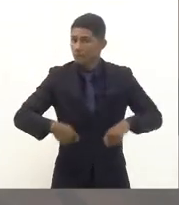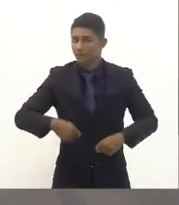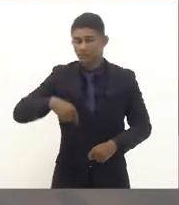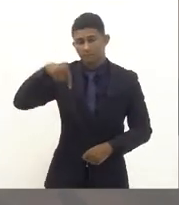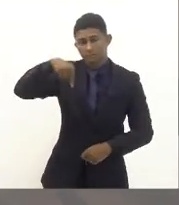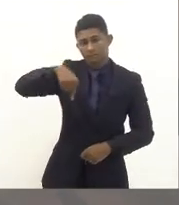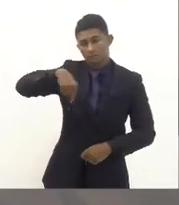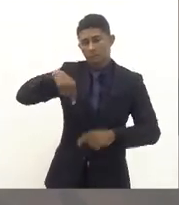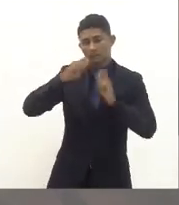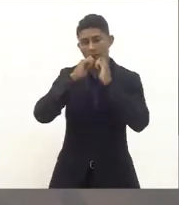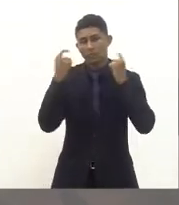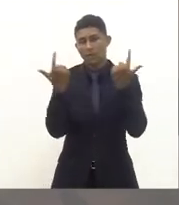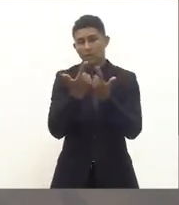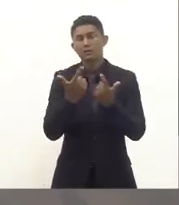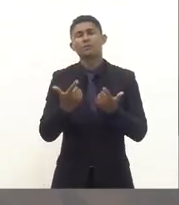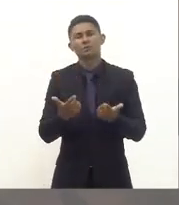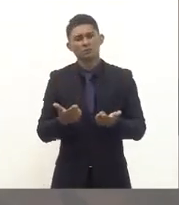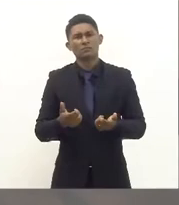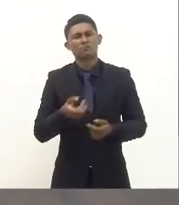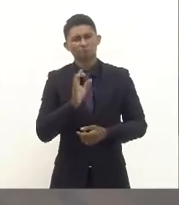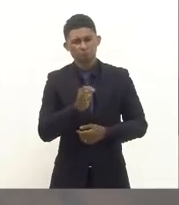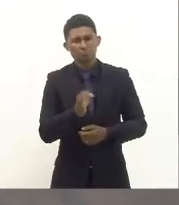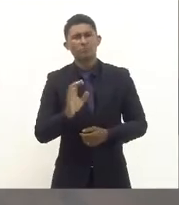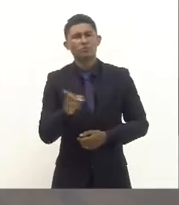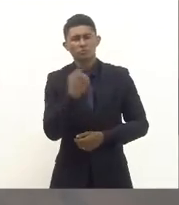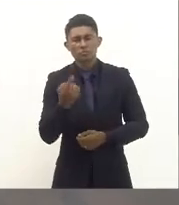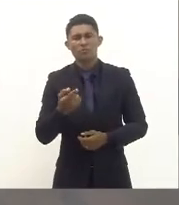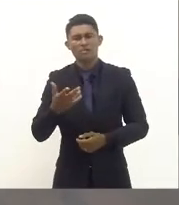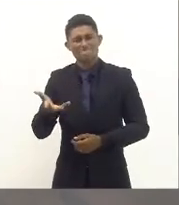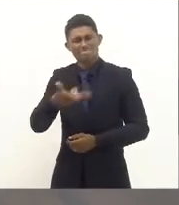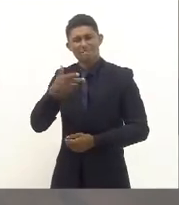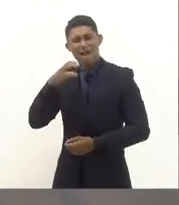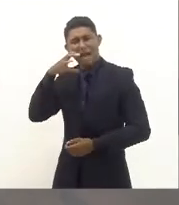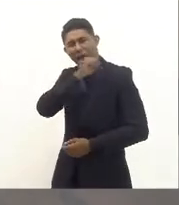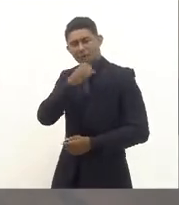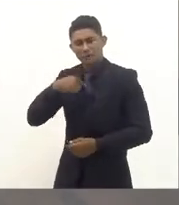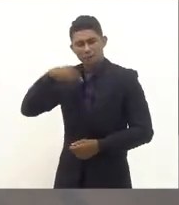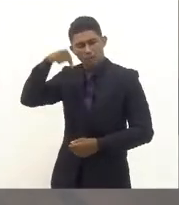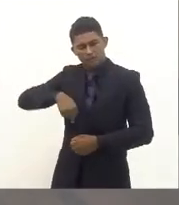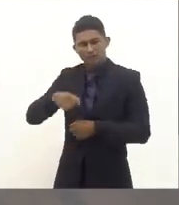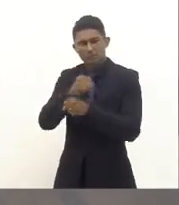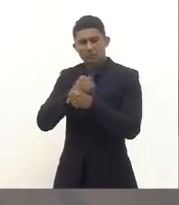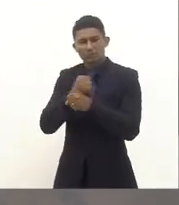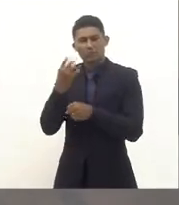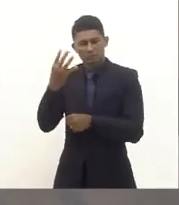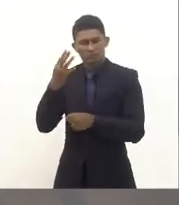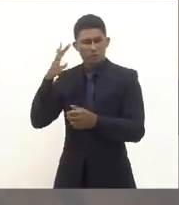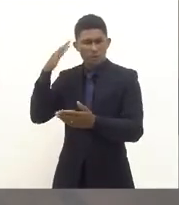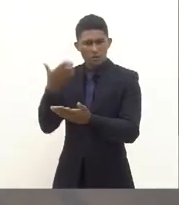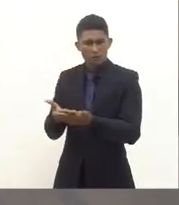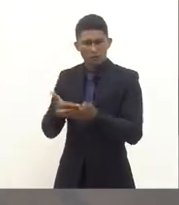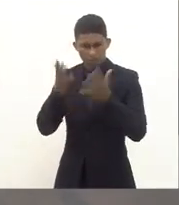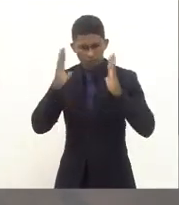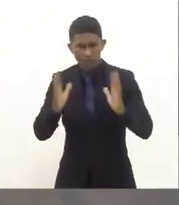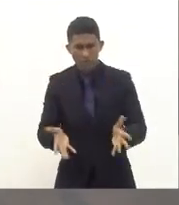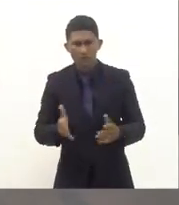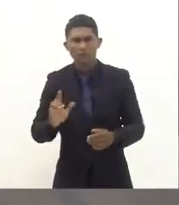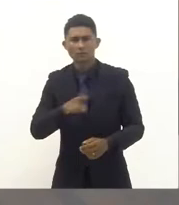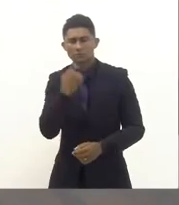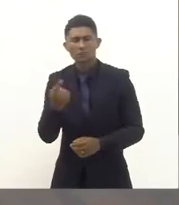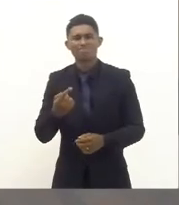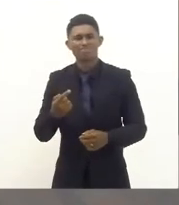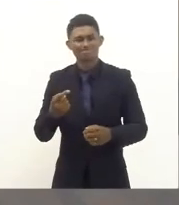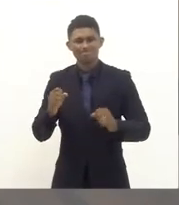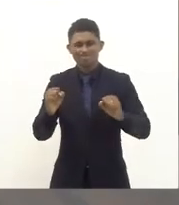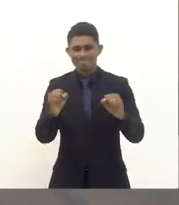essa casa tia Ju tem sido série nesses quatro anos em que aqui estou em dar possibilidade